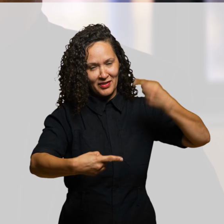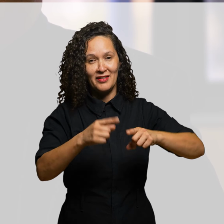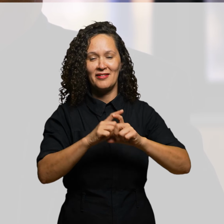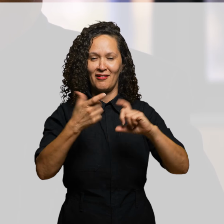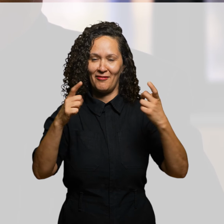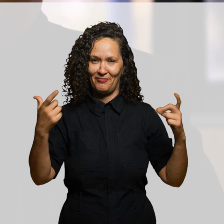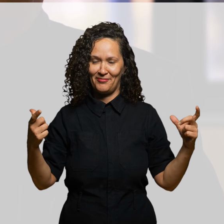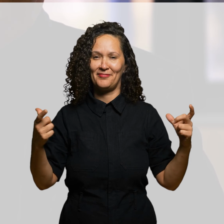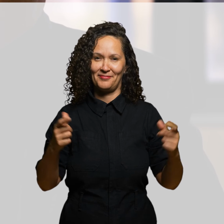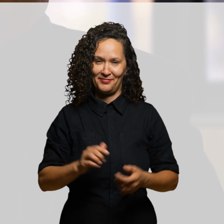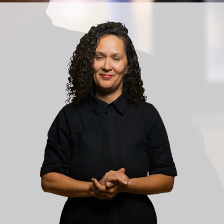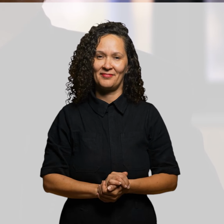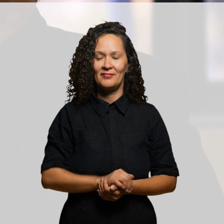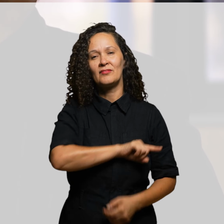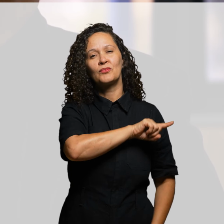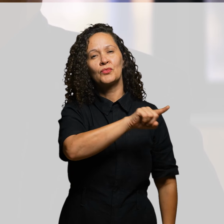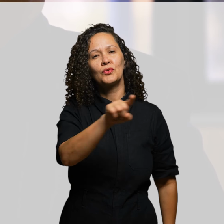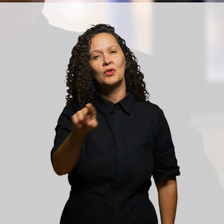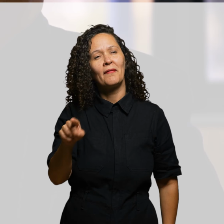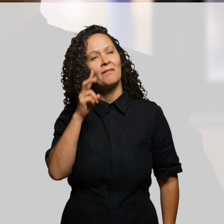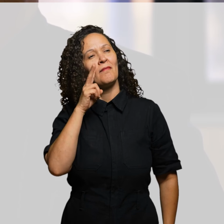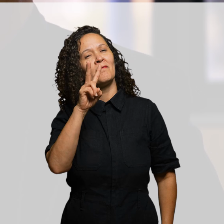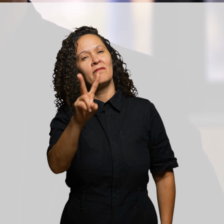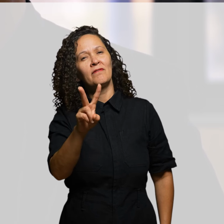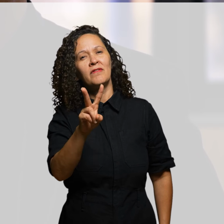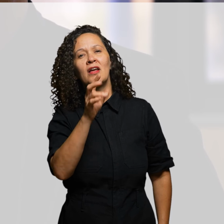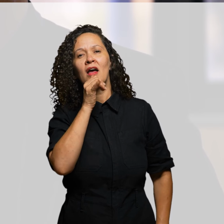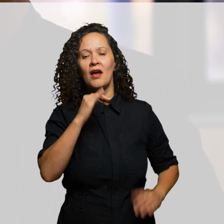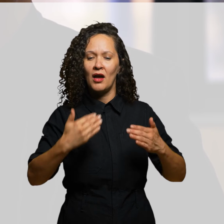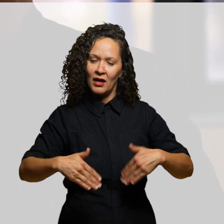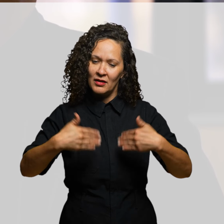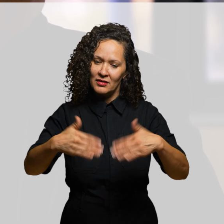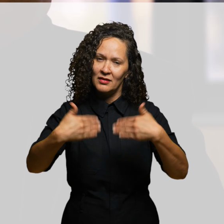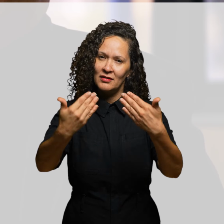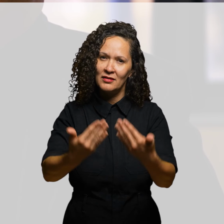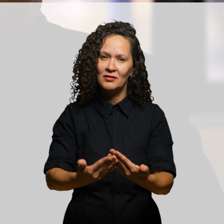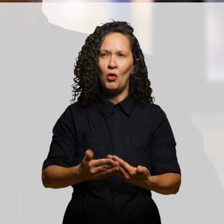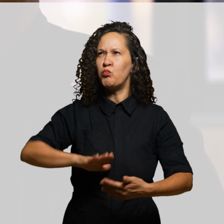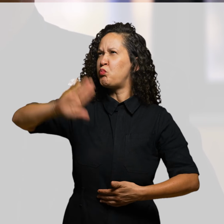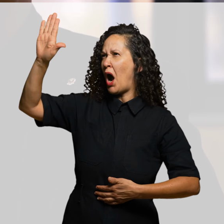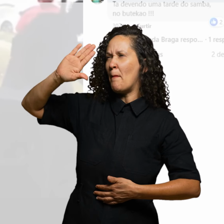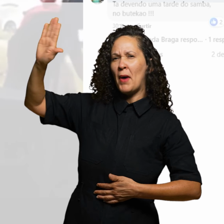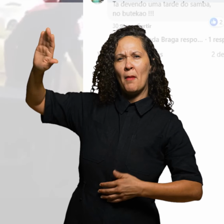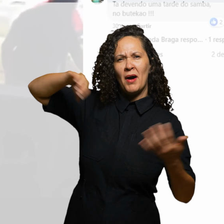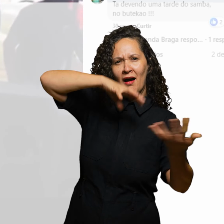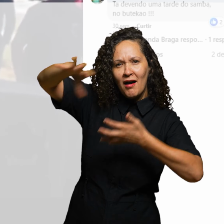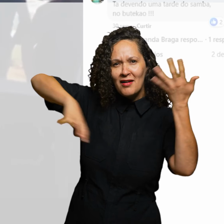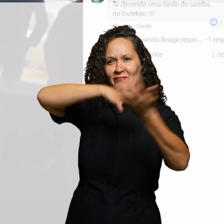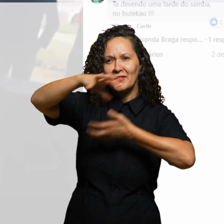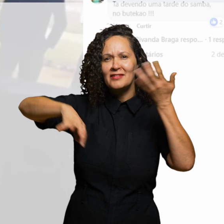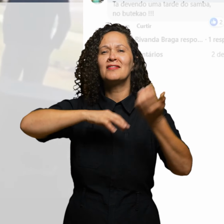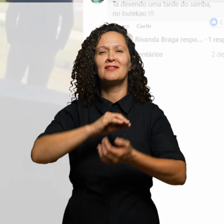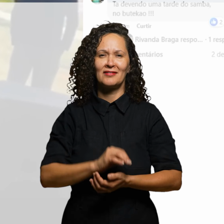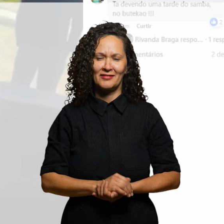mais ampla. É você estar ali na espanada dos ministérios, fazendo uma manifestação. Denise